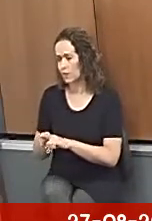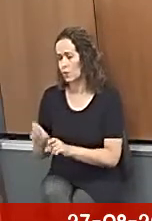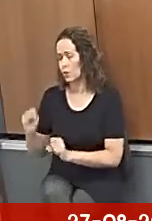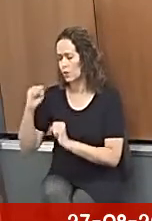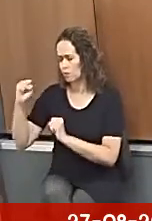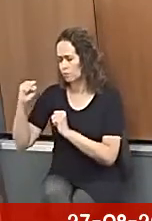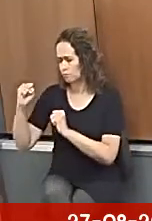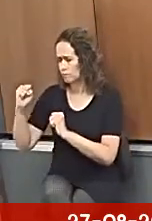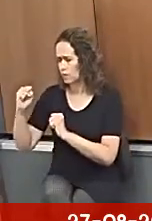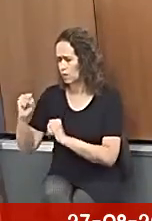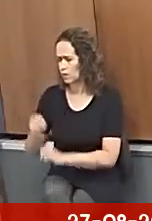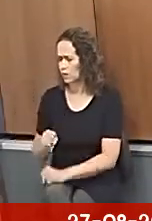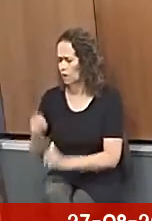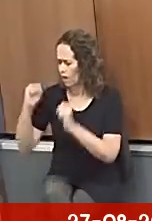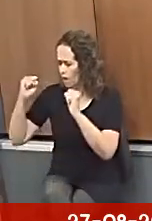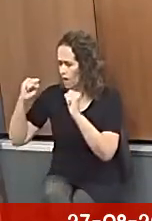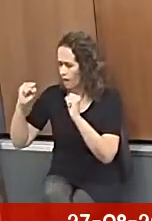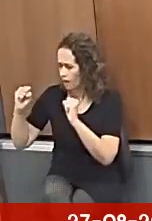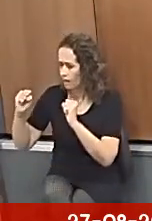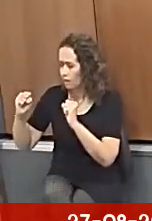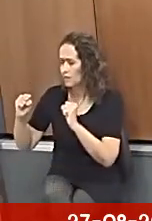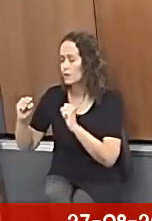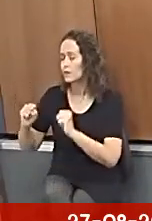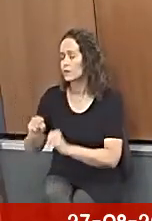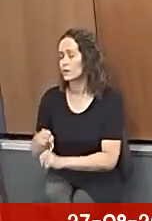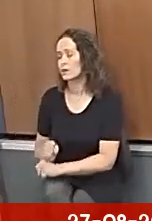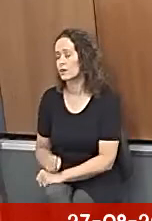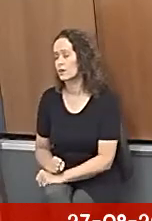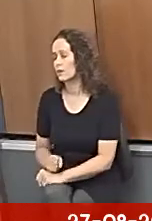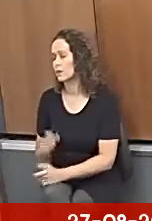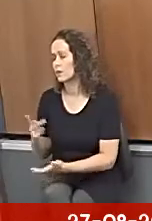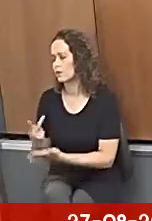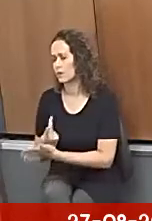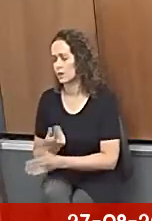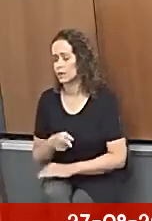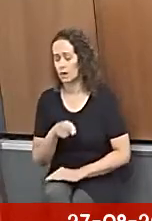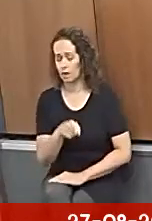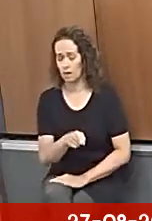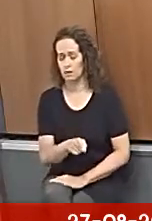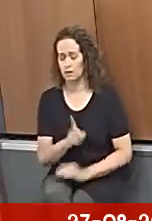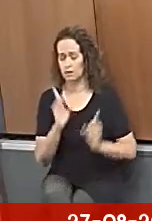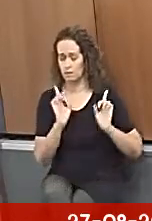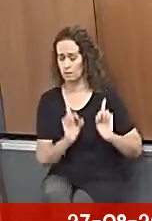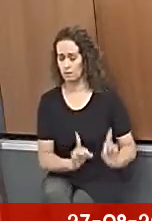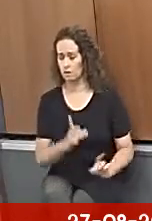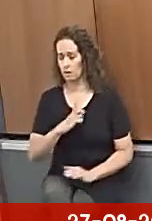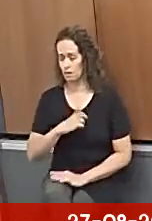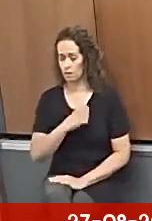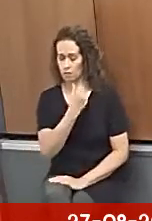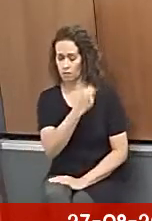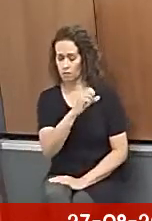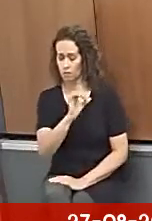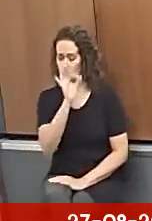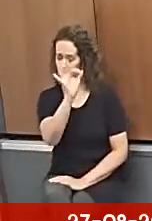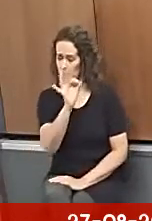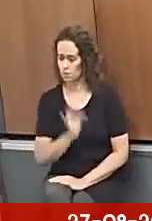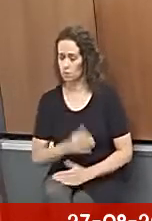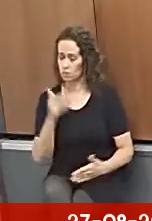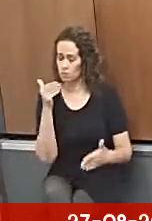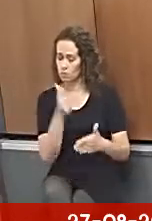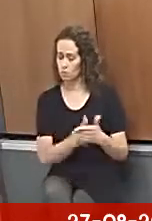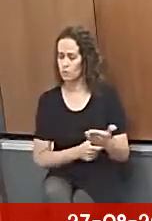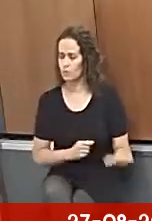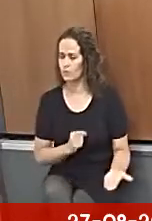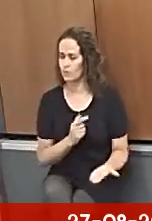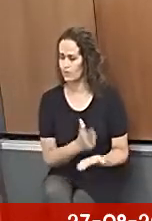portador de deficiência paga 80 por cento no melhor dizendo tem 80% de desconto na compra do ingresso e